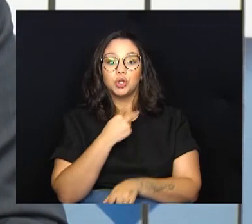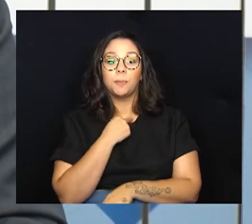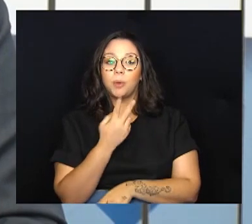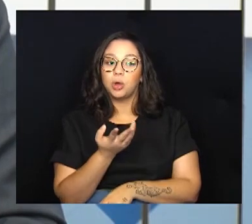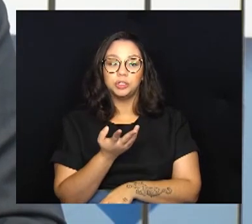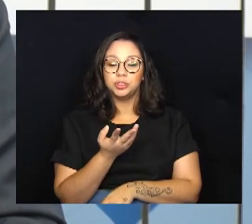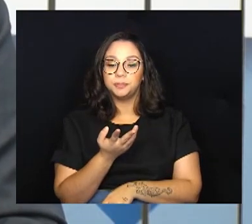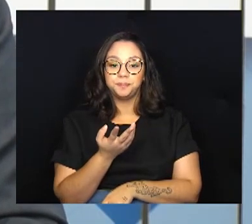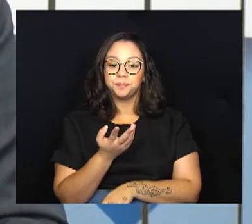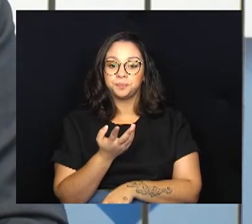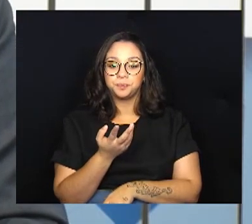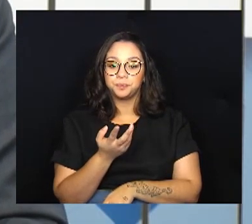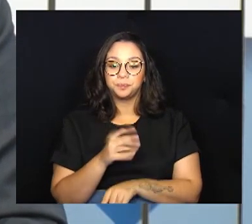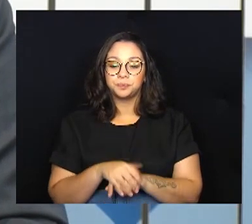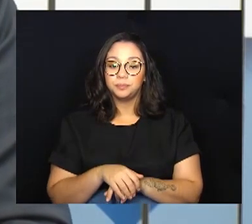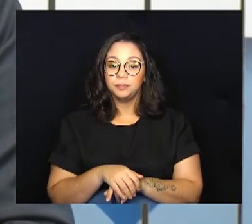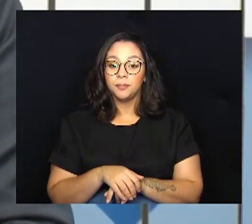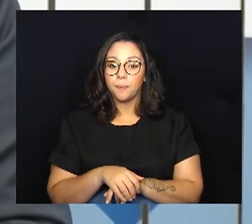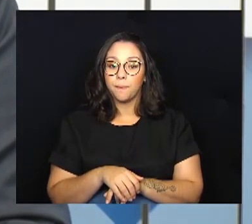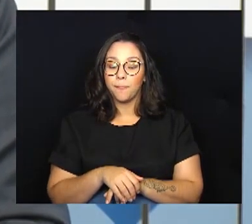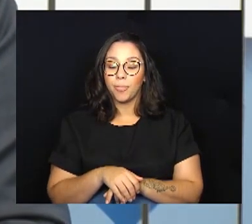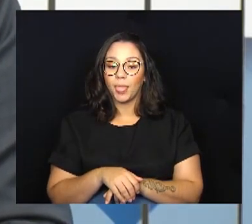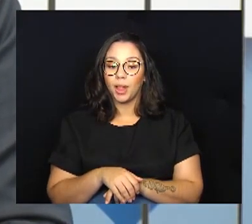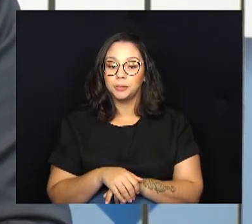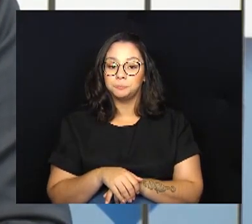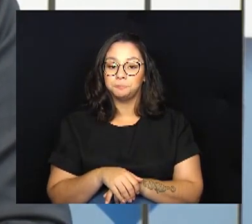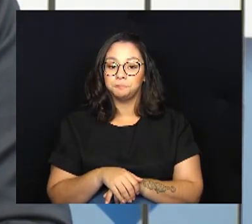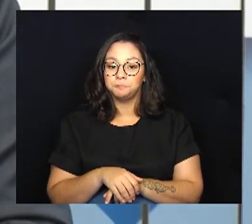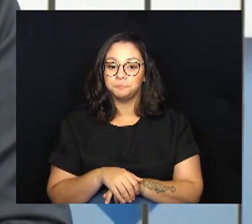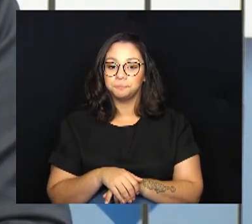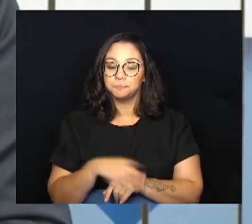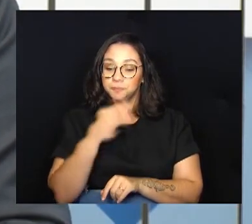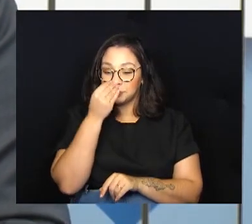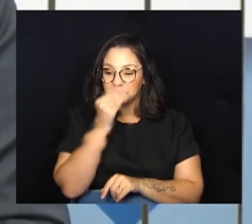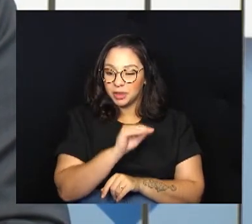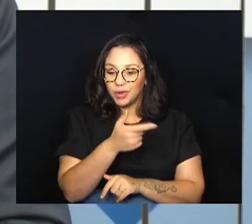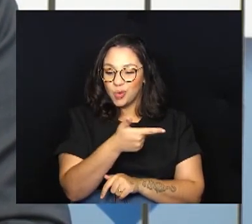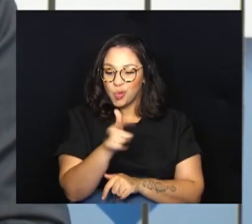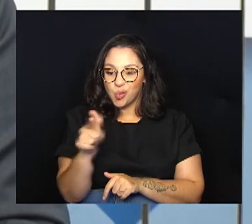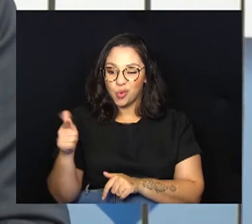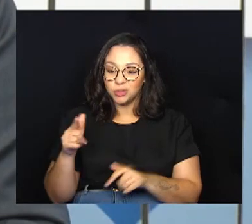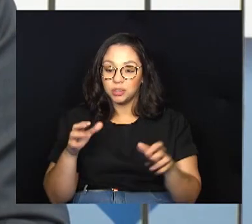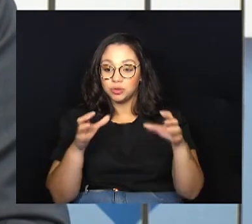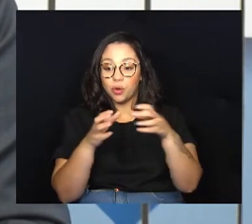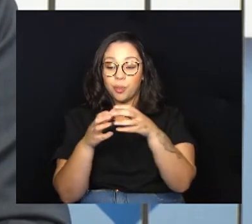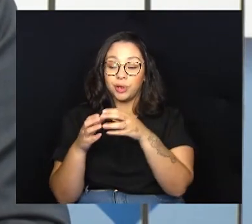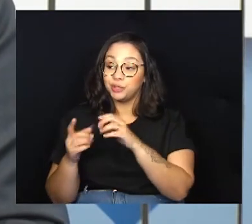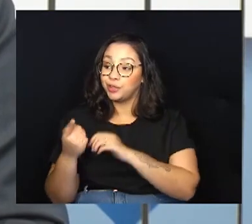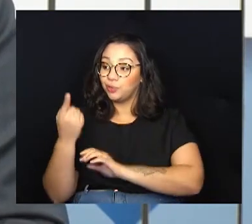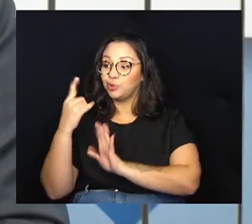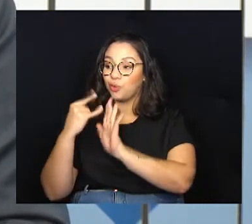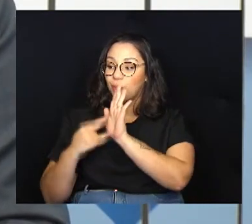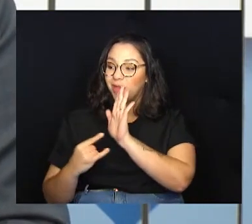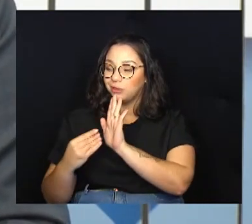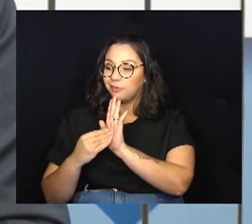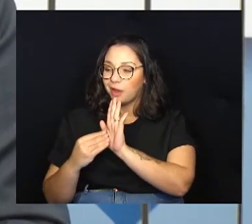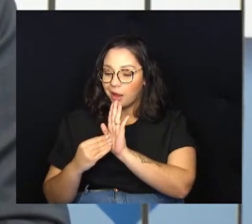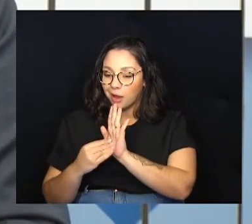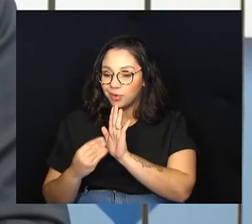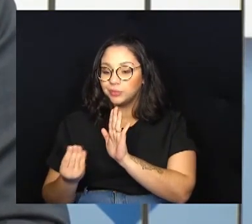a sociedade com certeza vai e deve participar, né? A Câmara vai participar, a gente vai enviar convites para